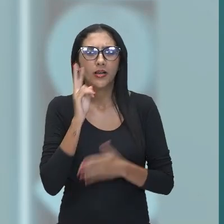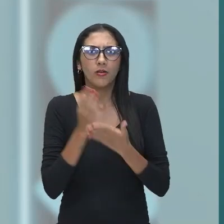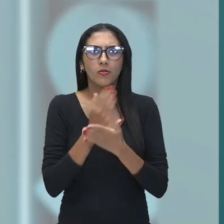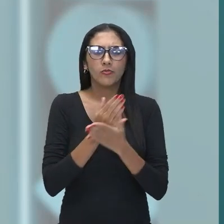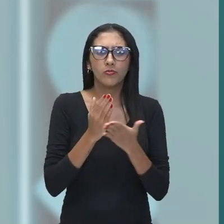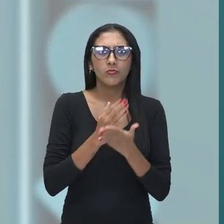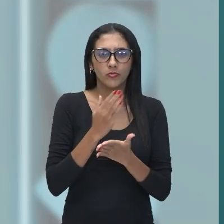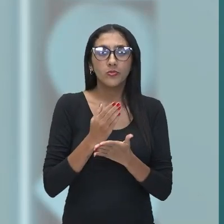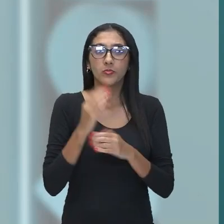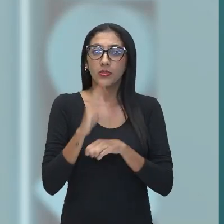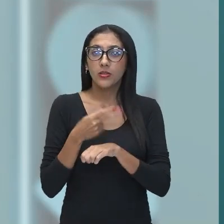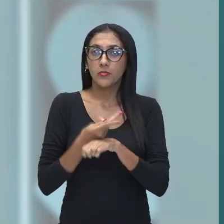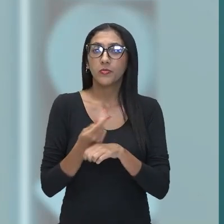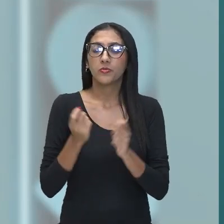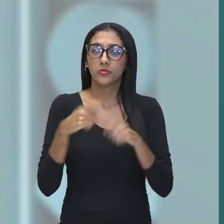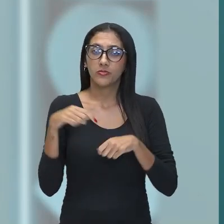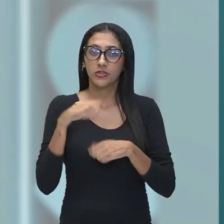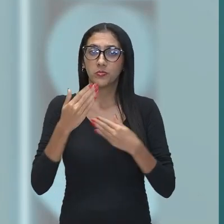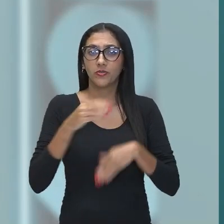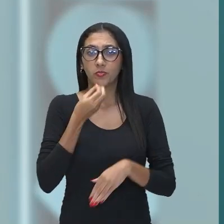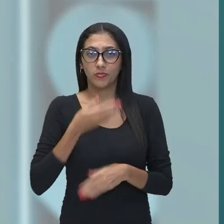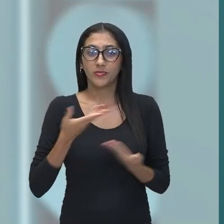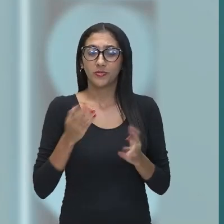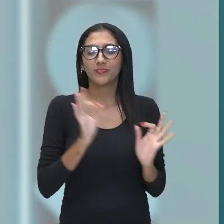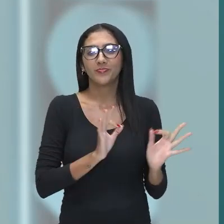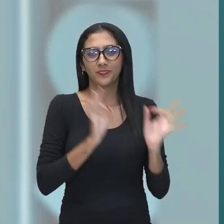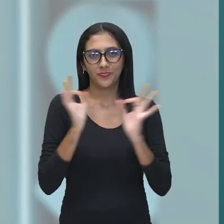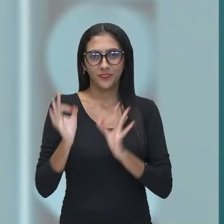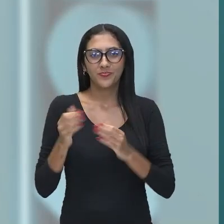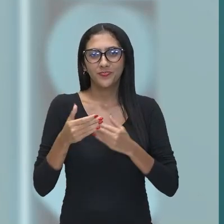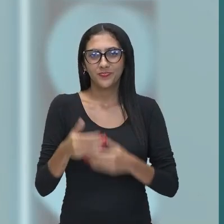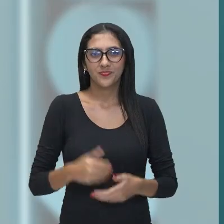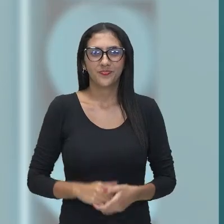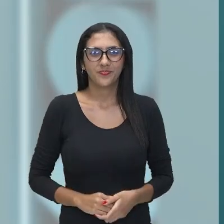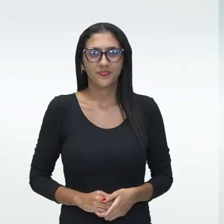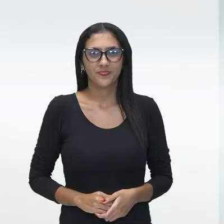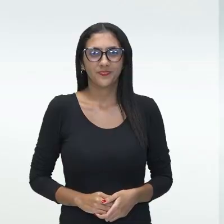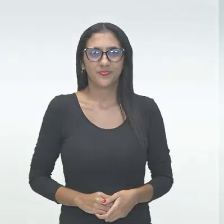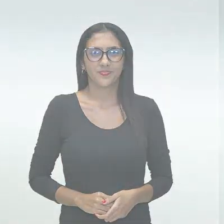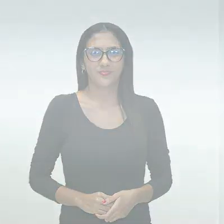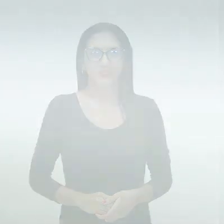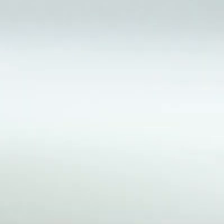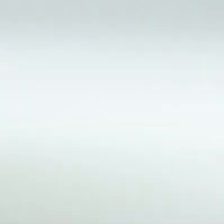possam realizar uma boa avaliação. Então, vamos à aula.